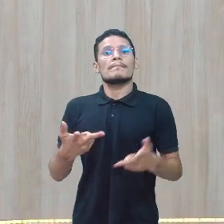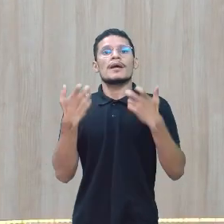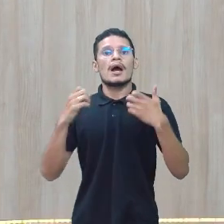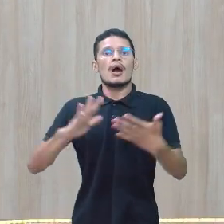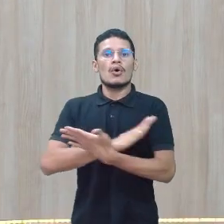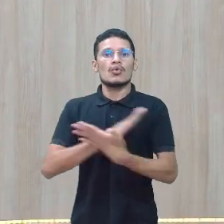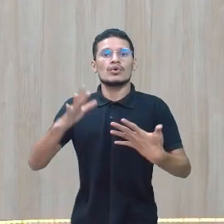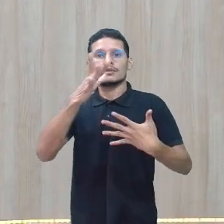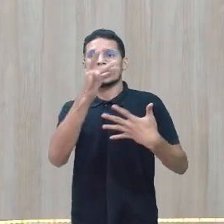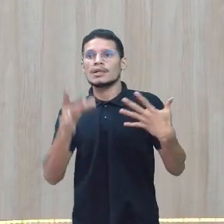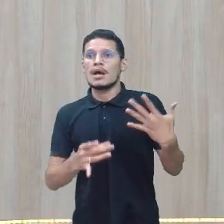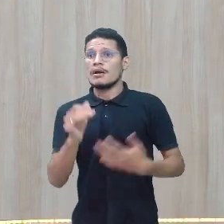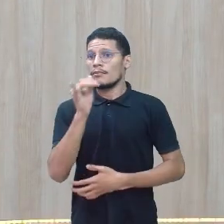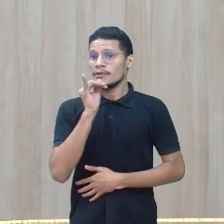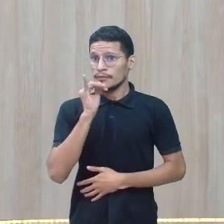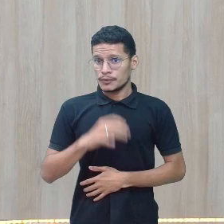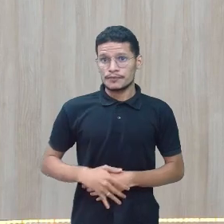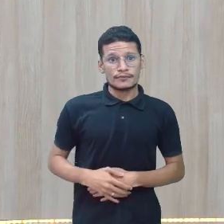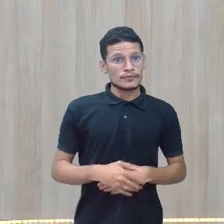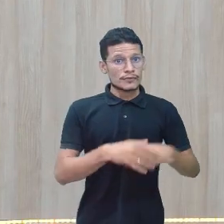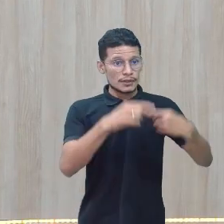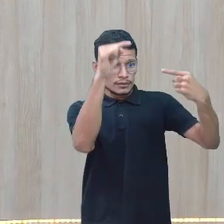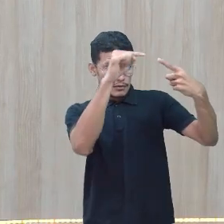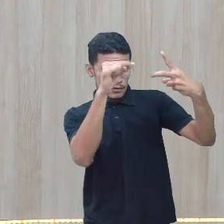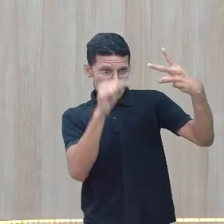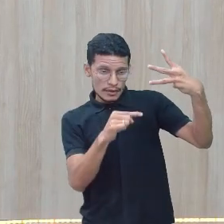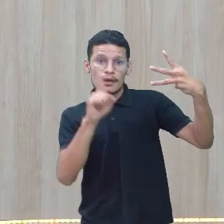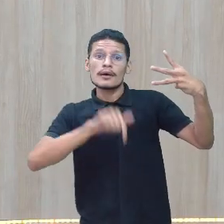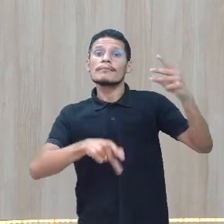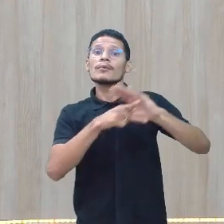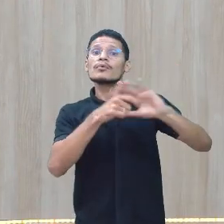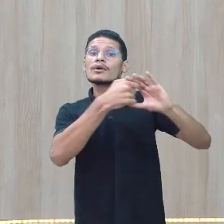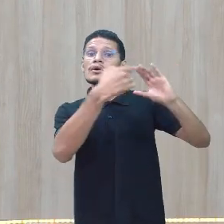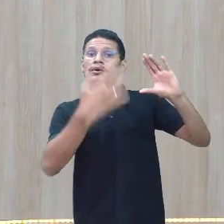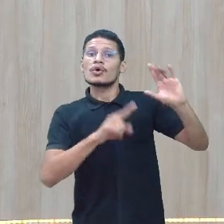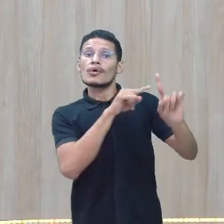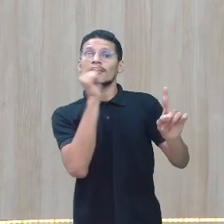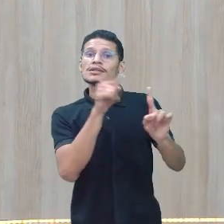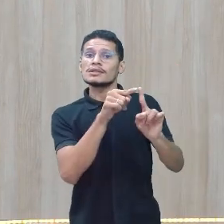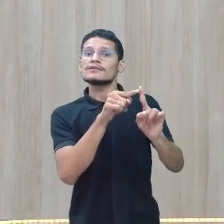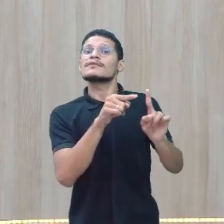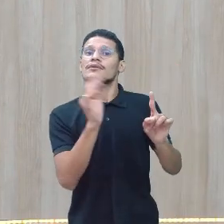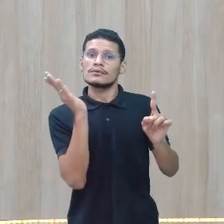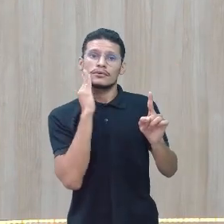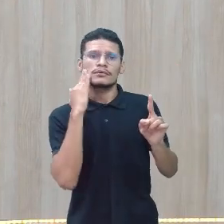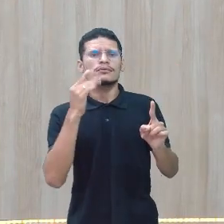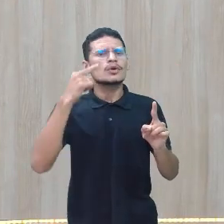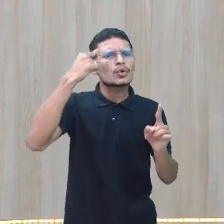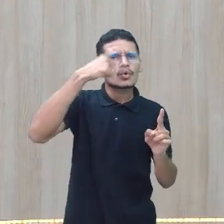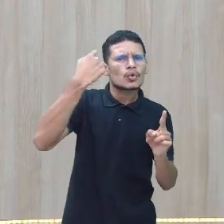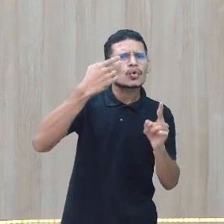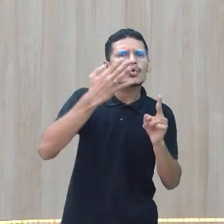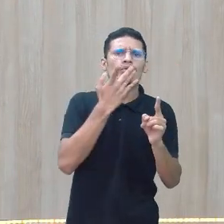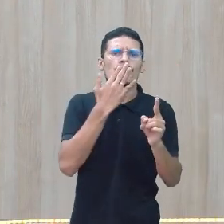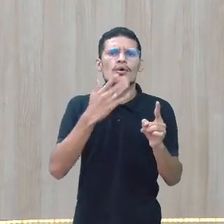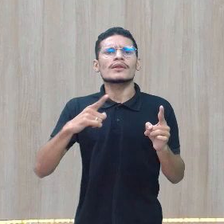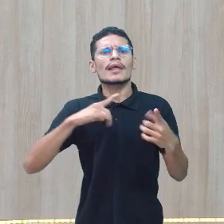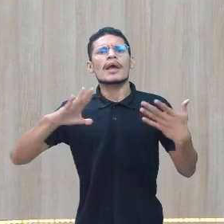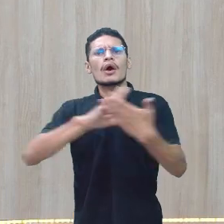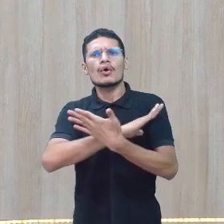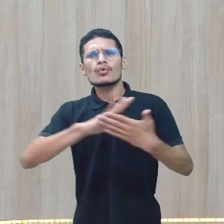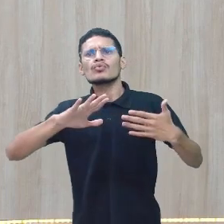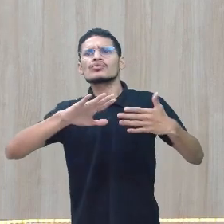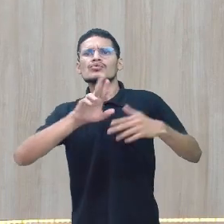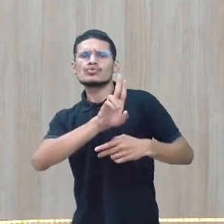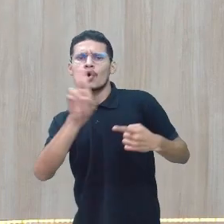essas coisas. Esses 3 primeiros, eles são características objetivas, né? Cor dos olhos, eu tenho alguns